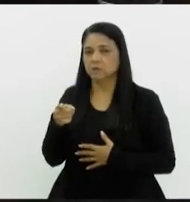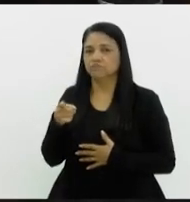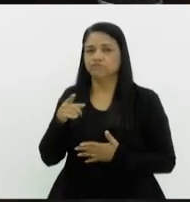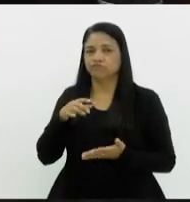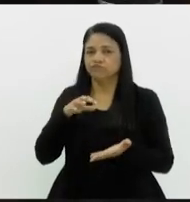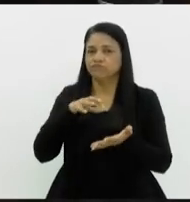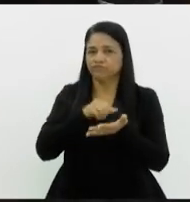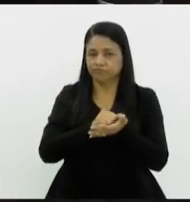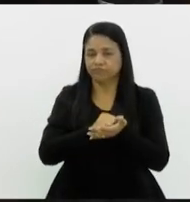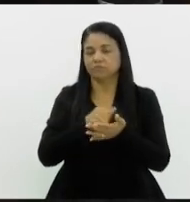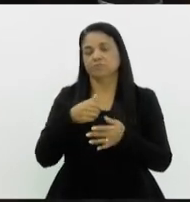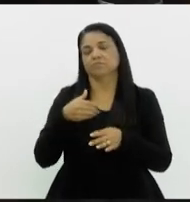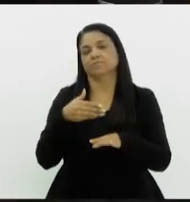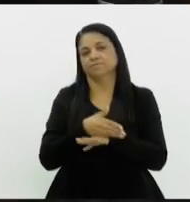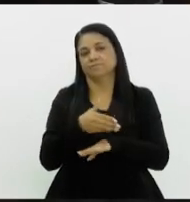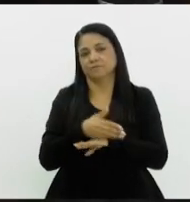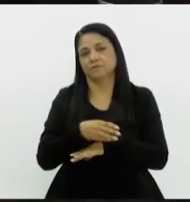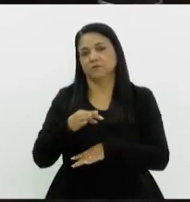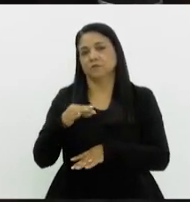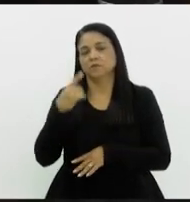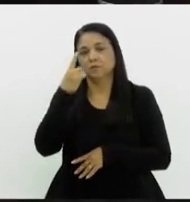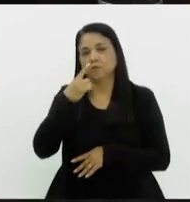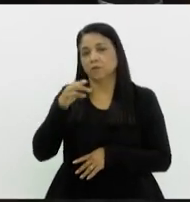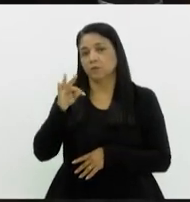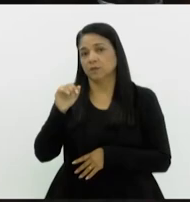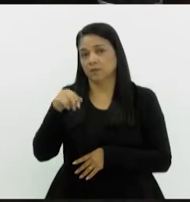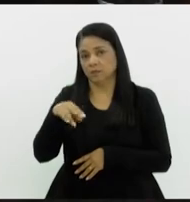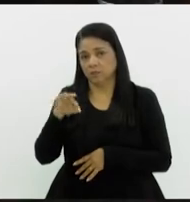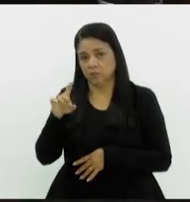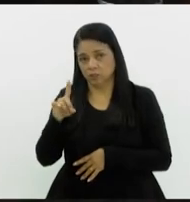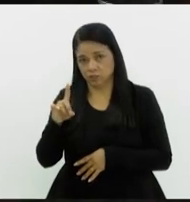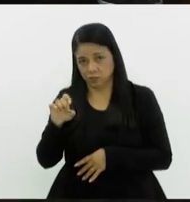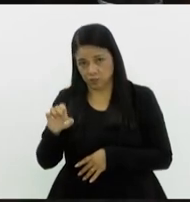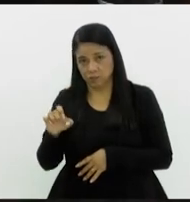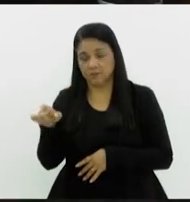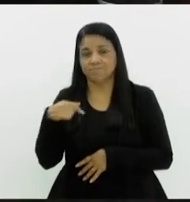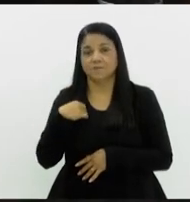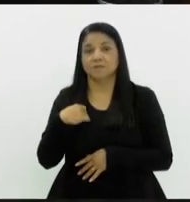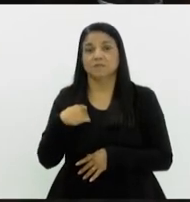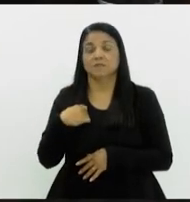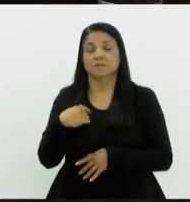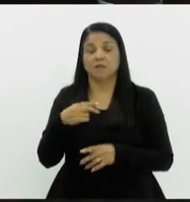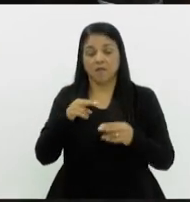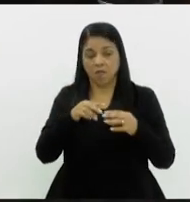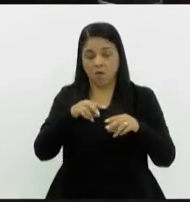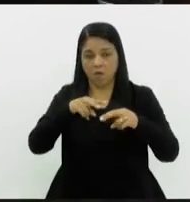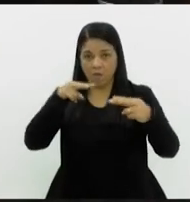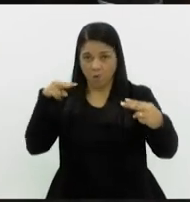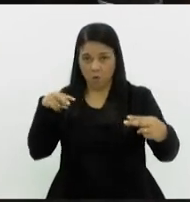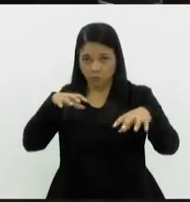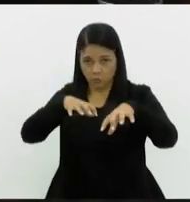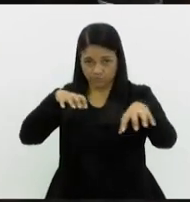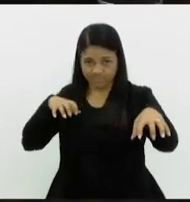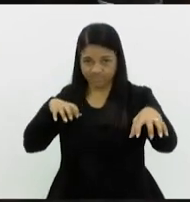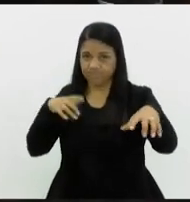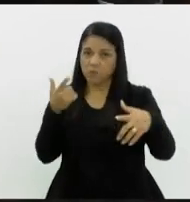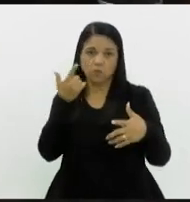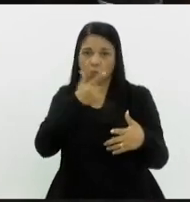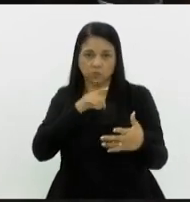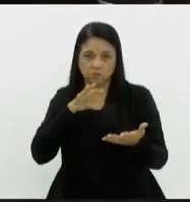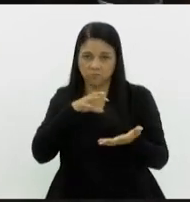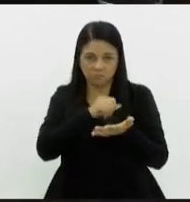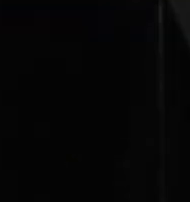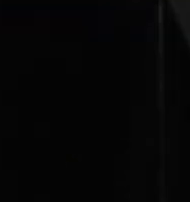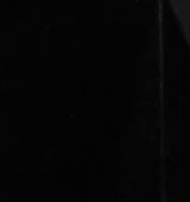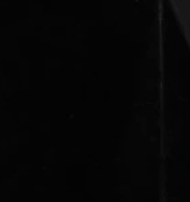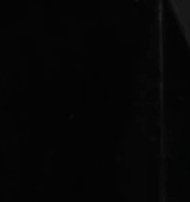computasse a presença do deputado Tandi, que está online aqui conosco na tela, mas não está conseguindo registrar a presença. Deputada